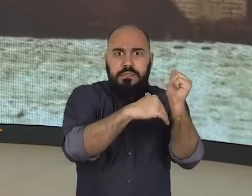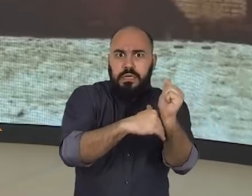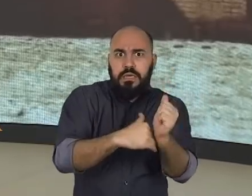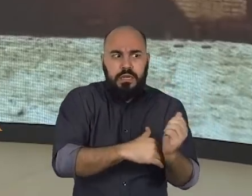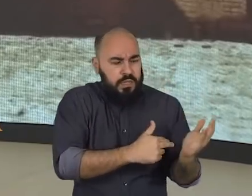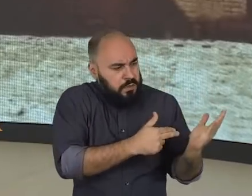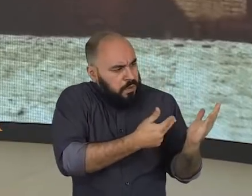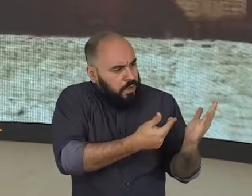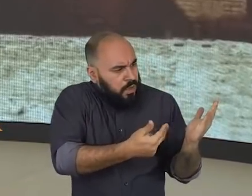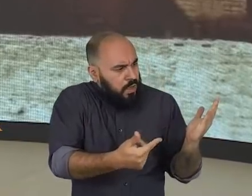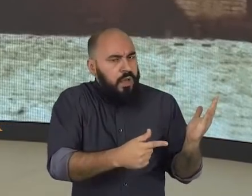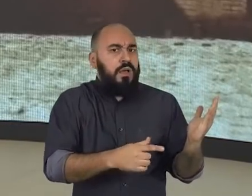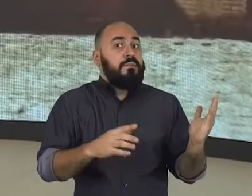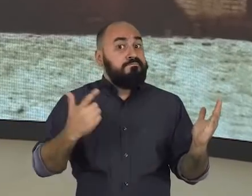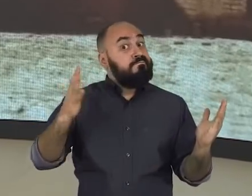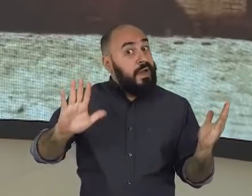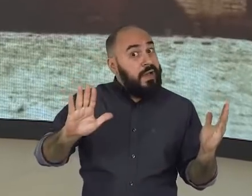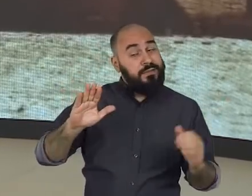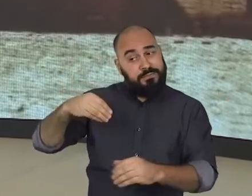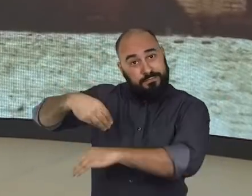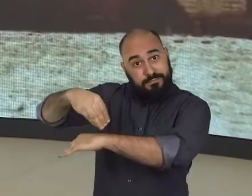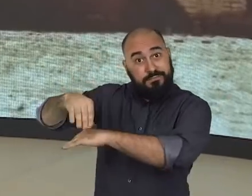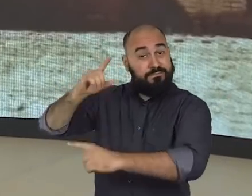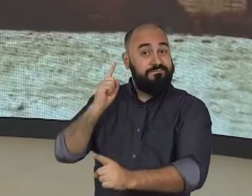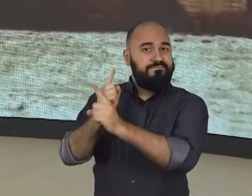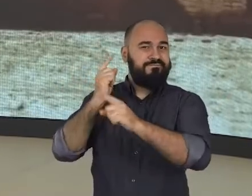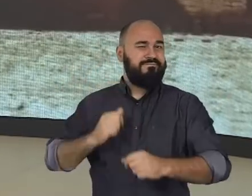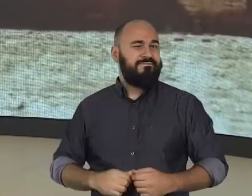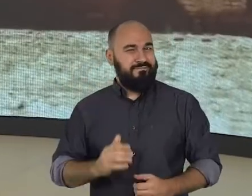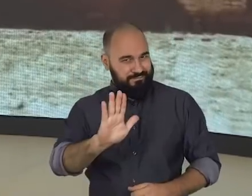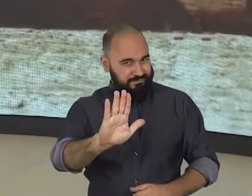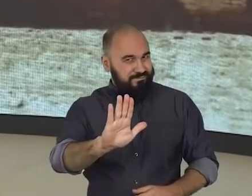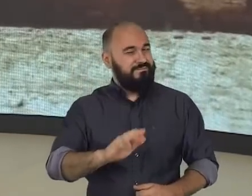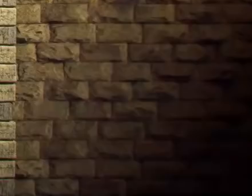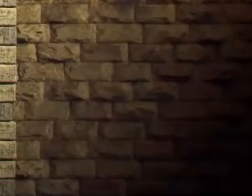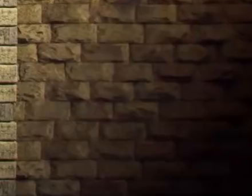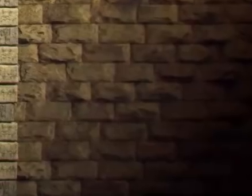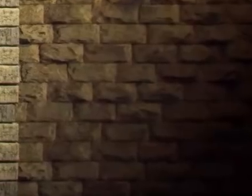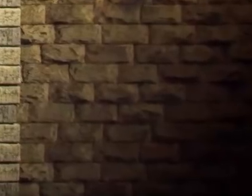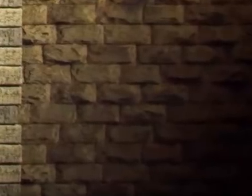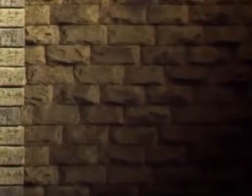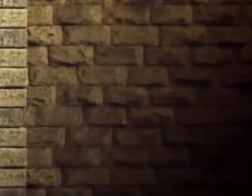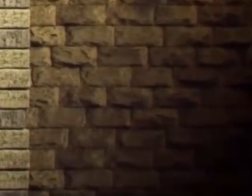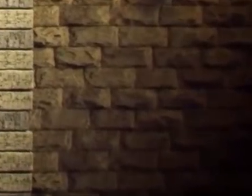pela arqueologia bíblica. Portanto, não saia daí porque o Evidências está só começando.